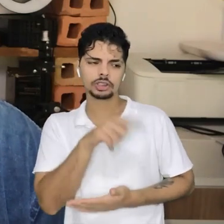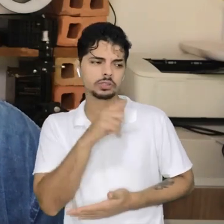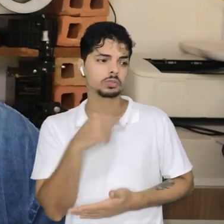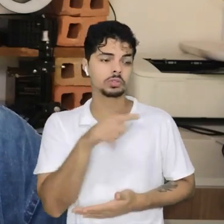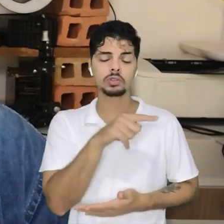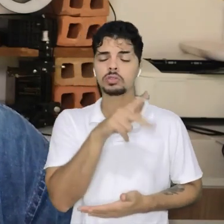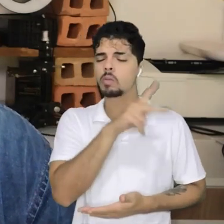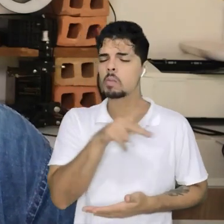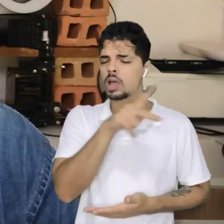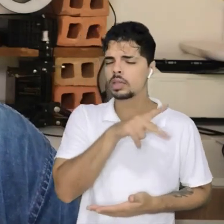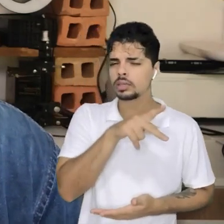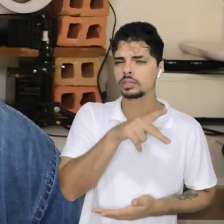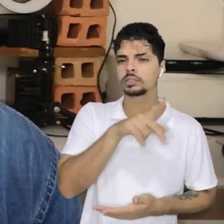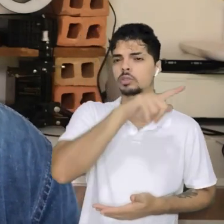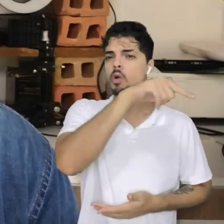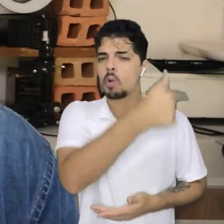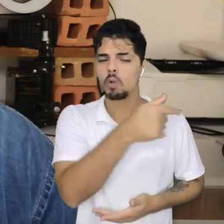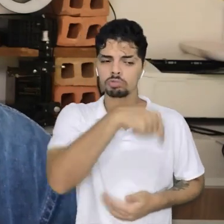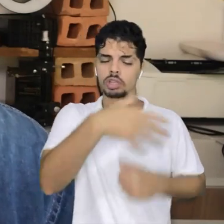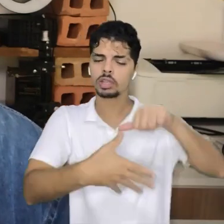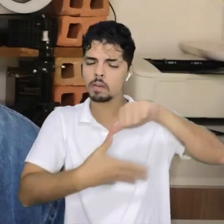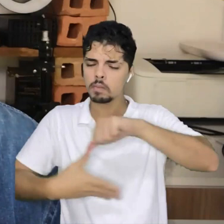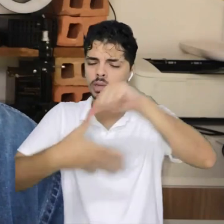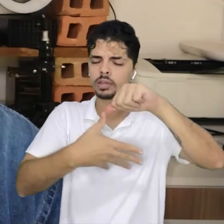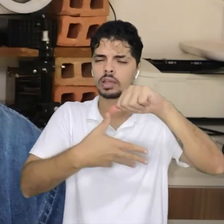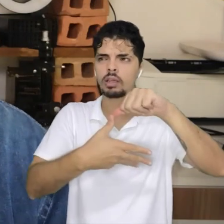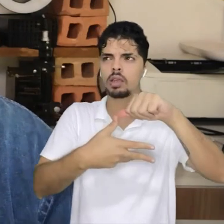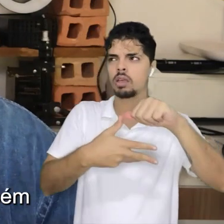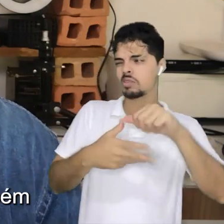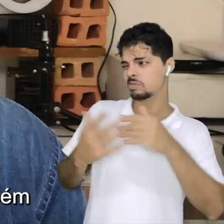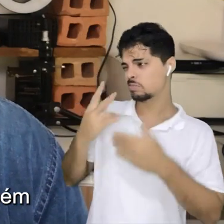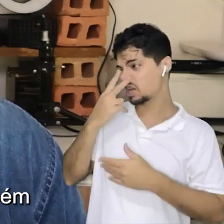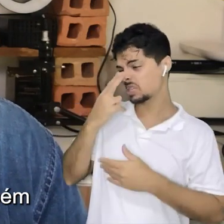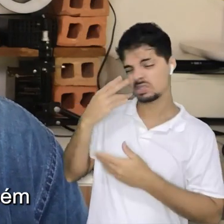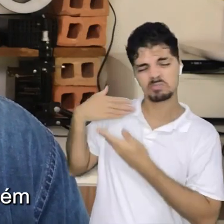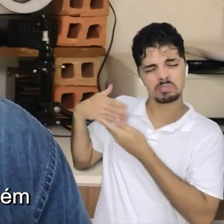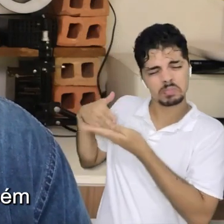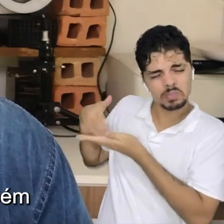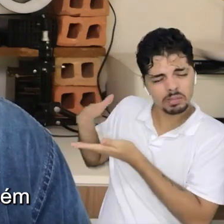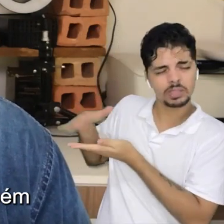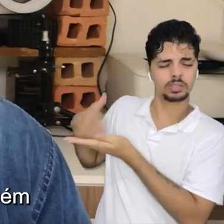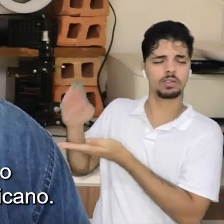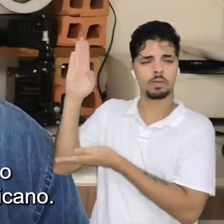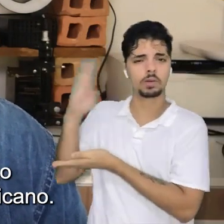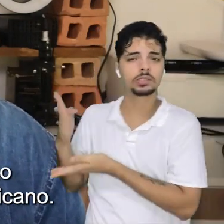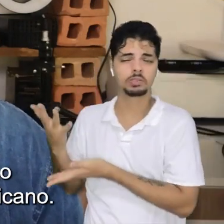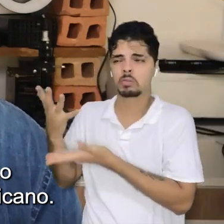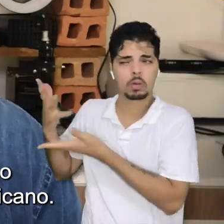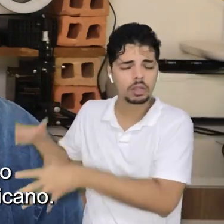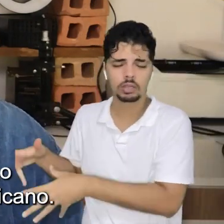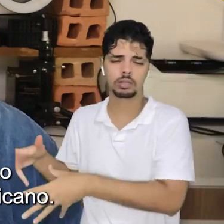preferiram isolar o Brasil por que isso teria acontecido Fabrício Prado ressalta que esta também